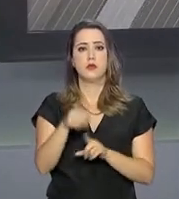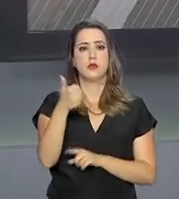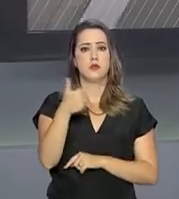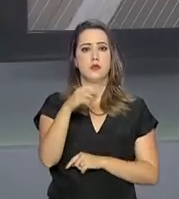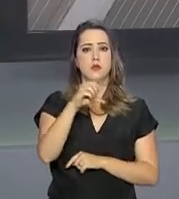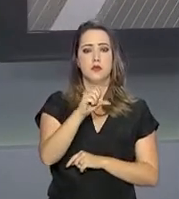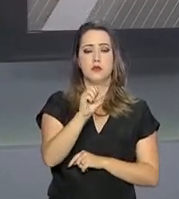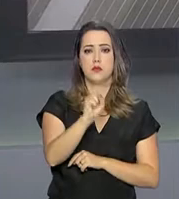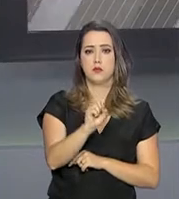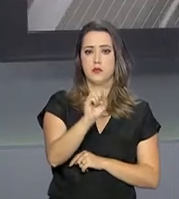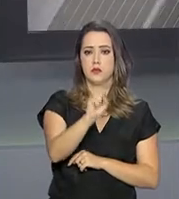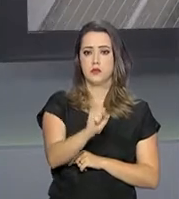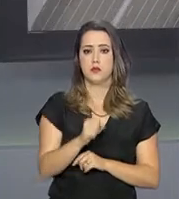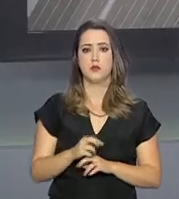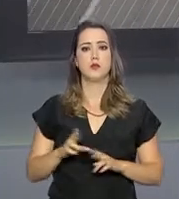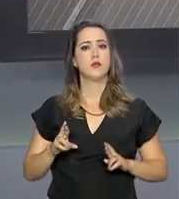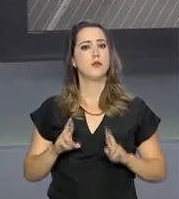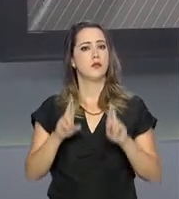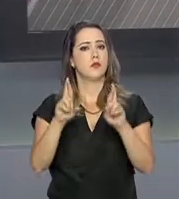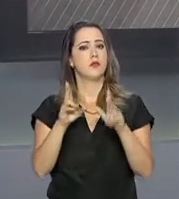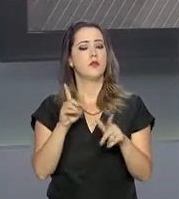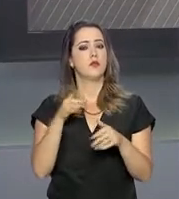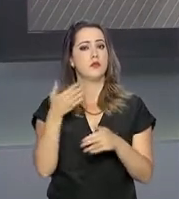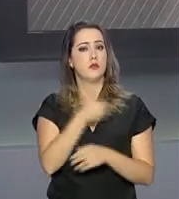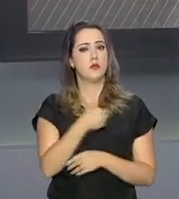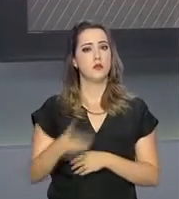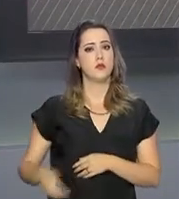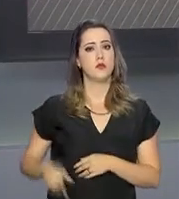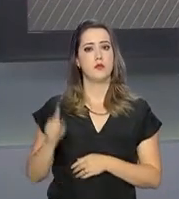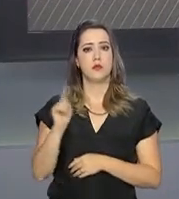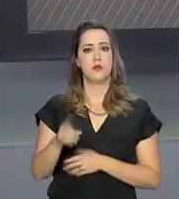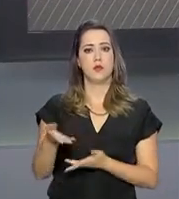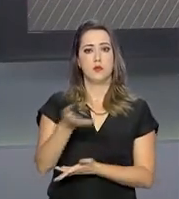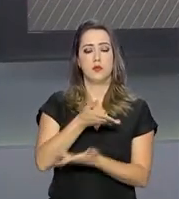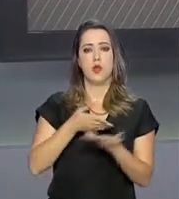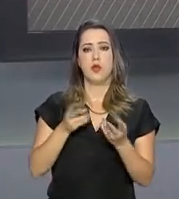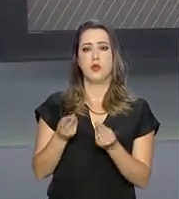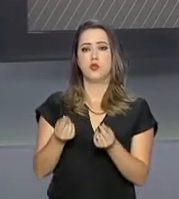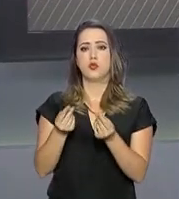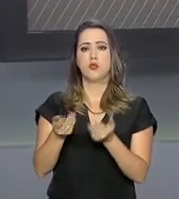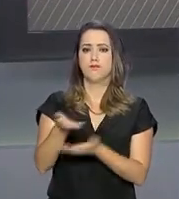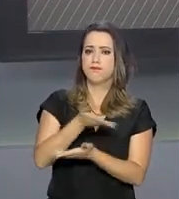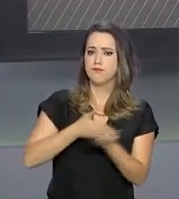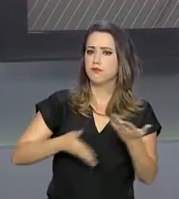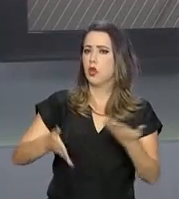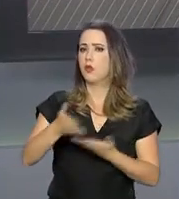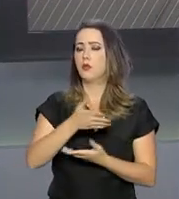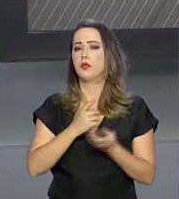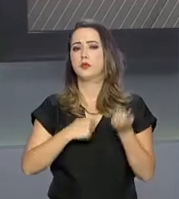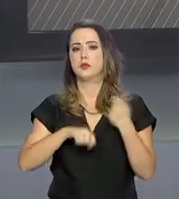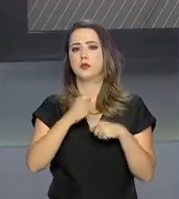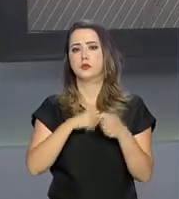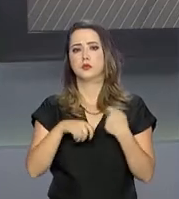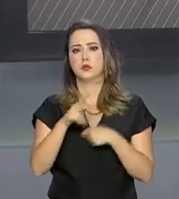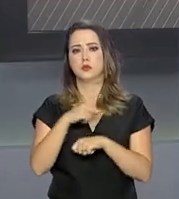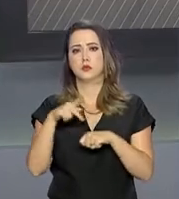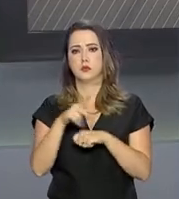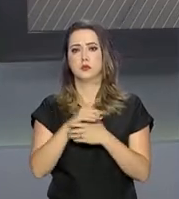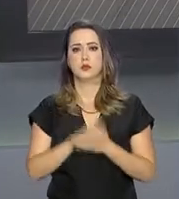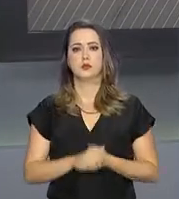e 1988 a expectativa do governo é que esses recursos ajudam a movimentar a economia do